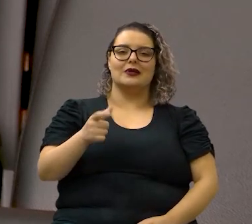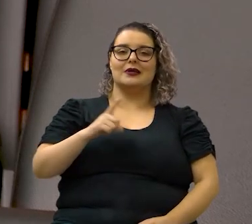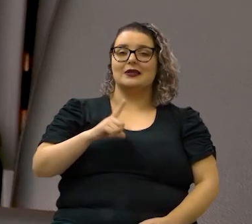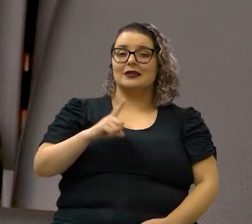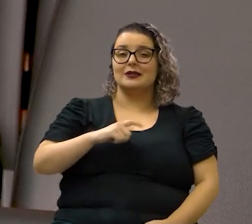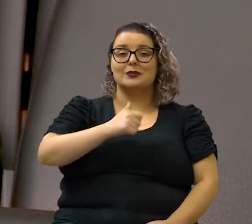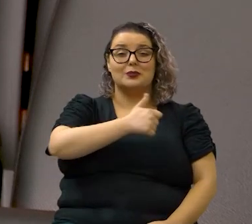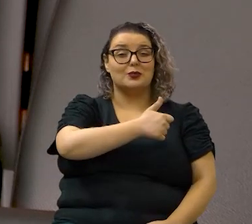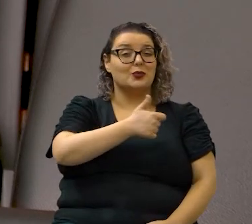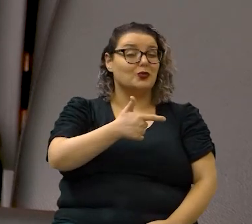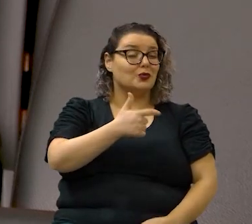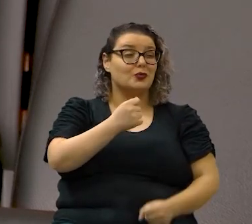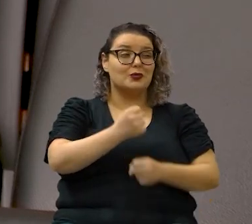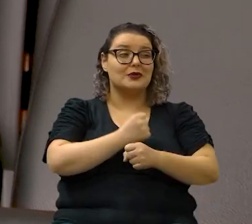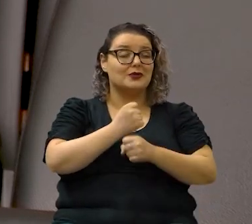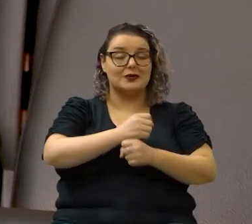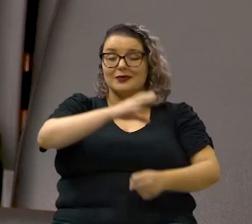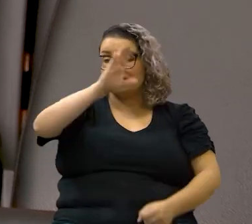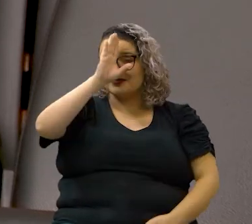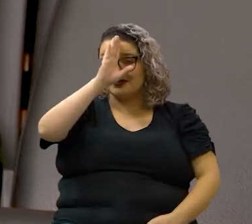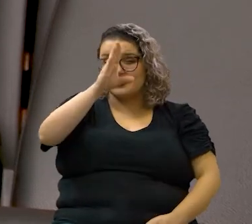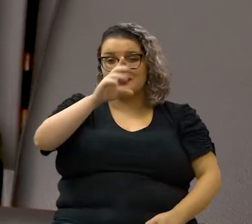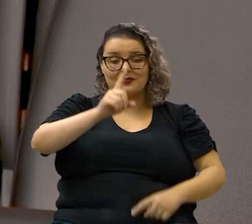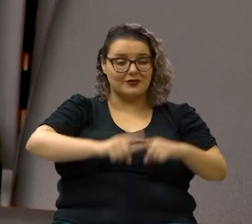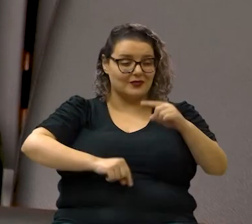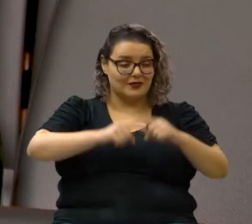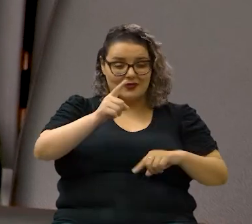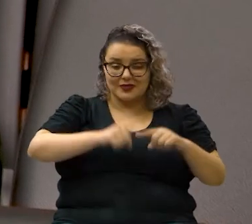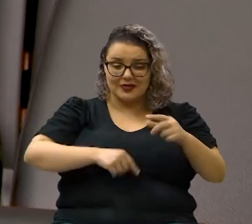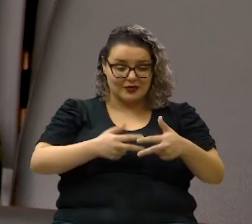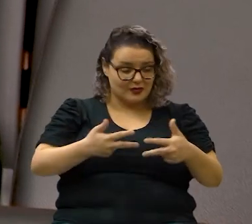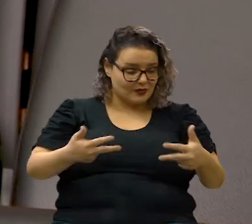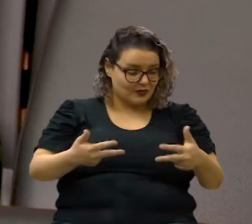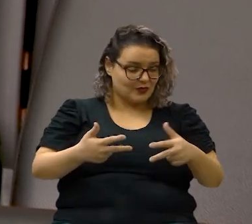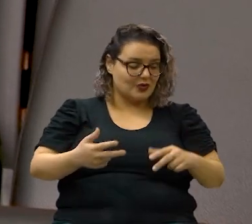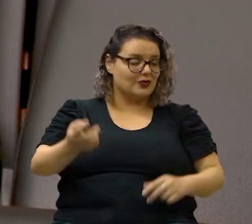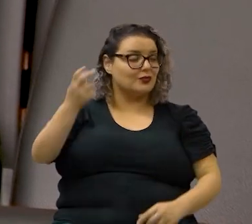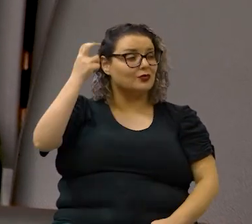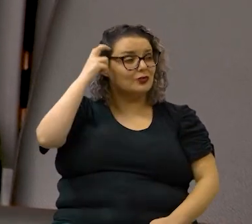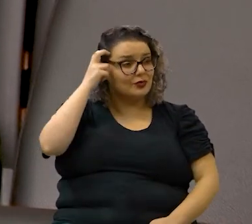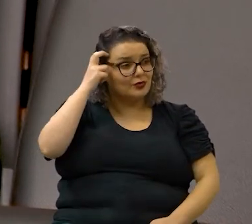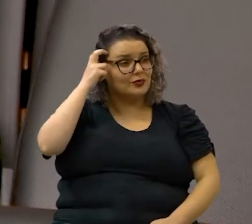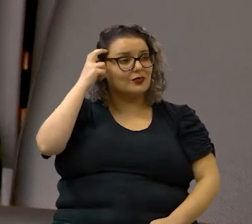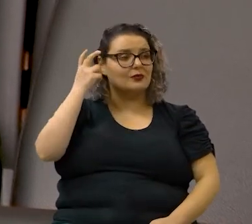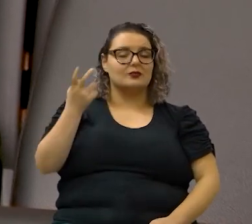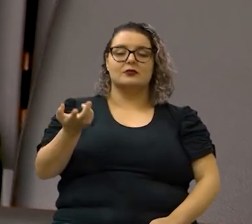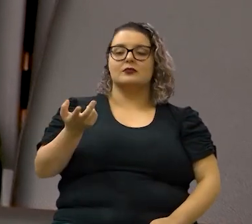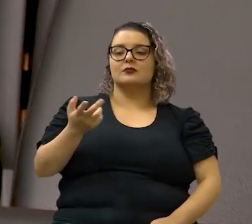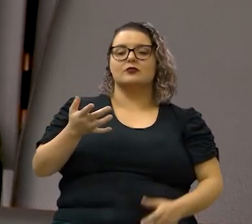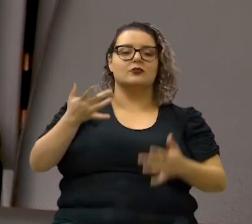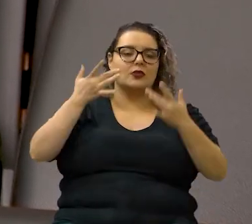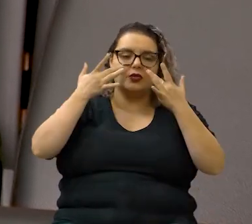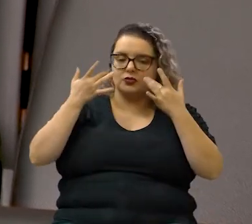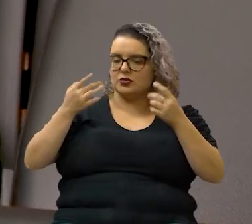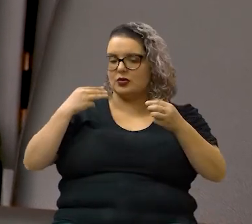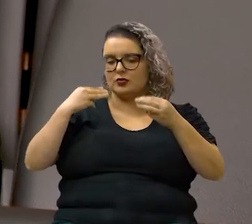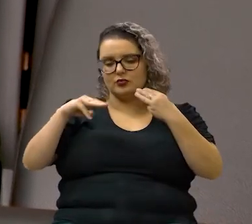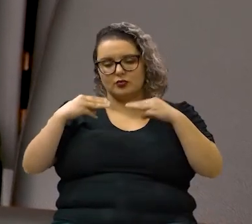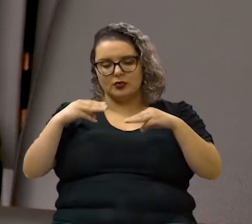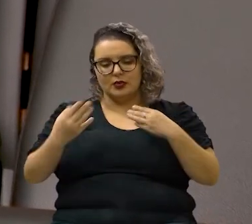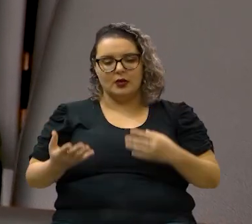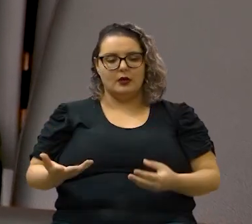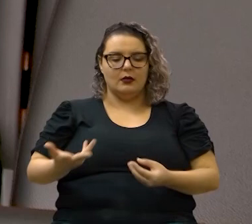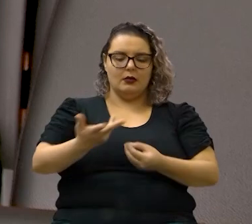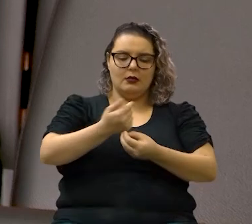aí 12 anos sem o principal equipamento cultural que a cidade já teve. Um equipamento para teatro, para